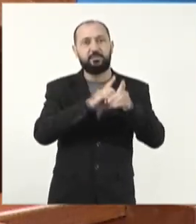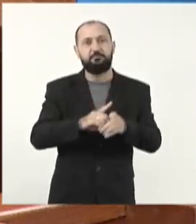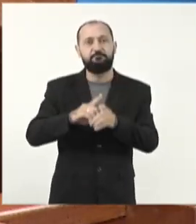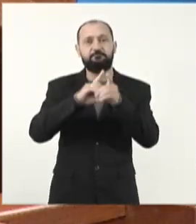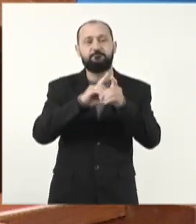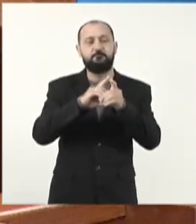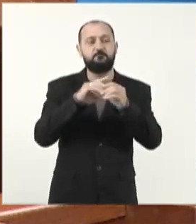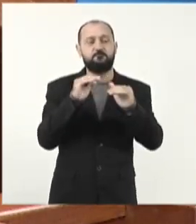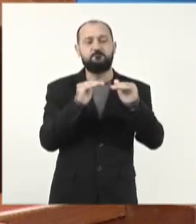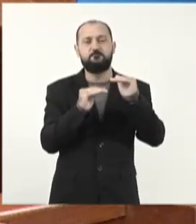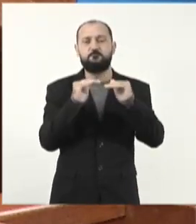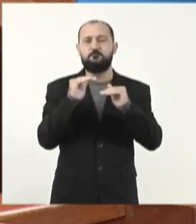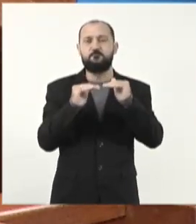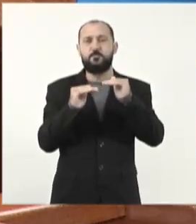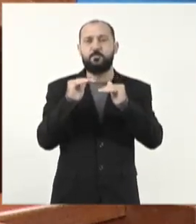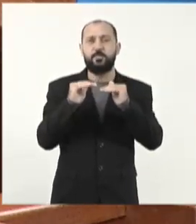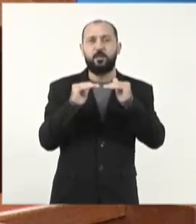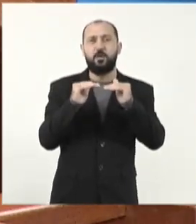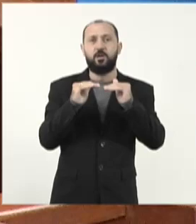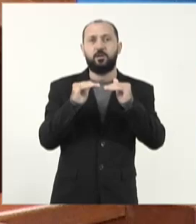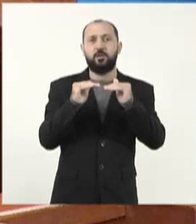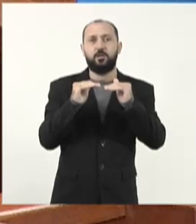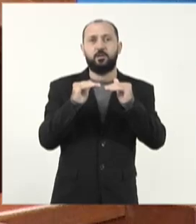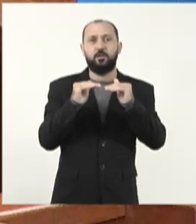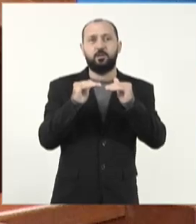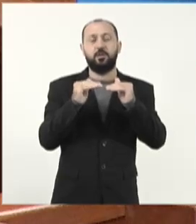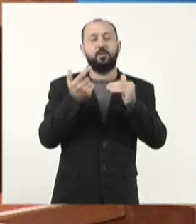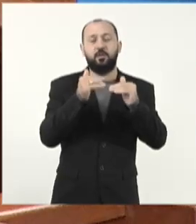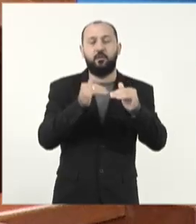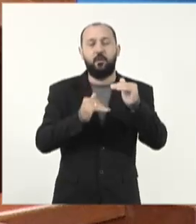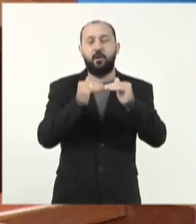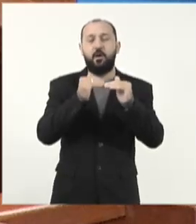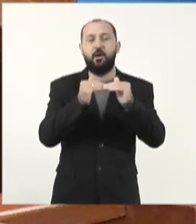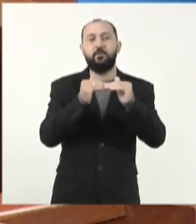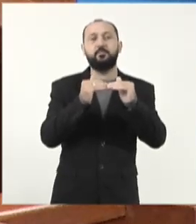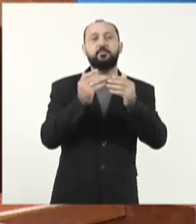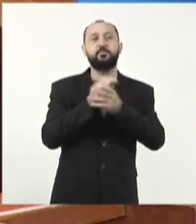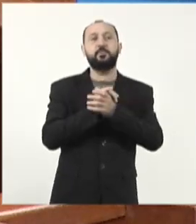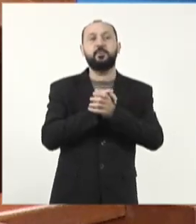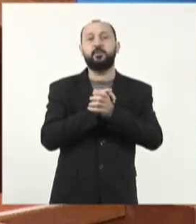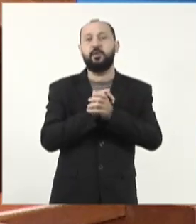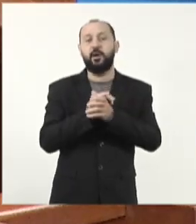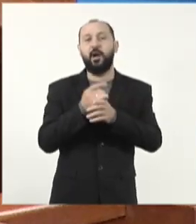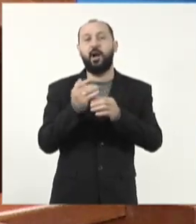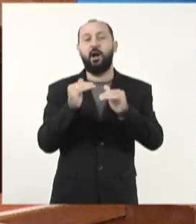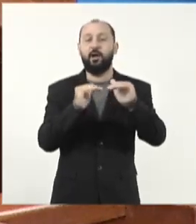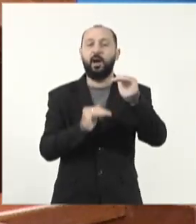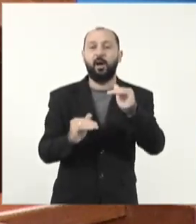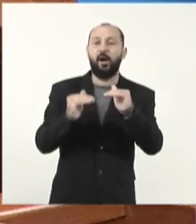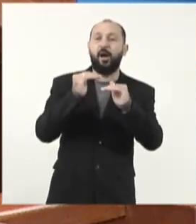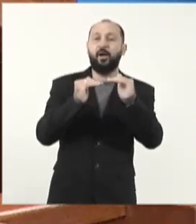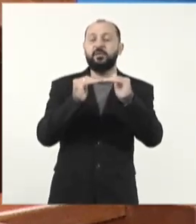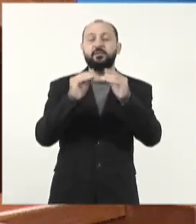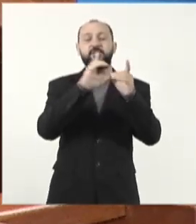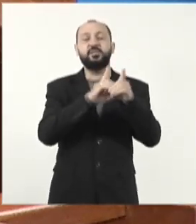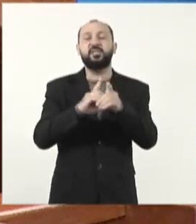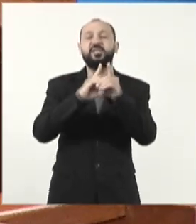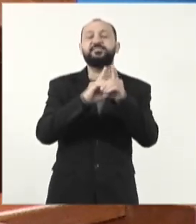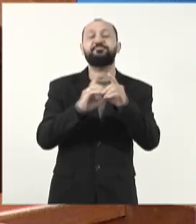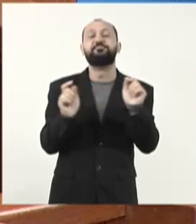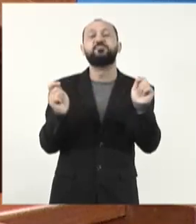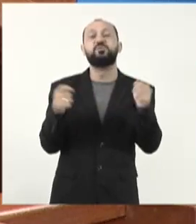um reequilíbrio, ou um equilíbrio, né, porque nós nunca tivemos esse equilíbrio. Então, equilibrar a nossa democracia com